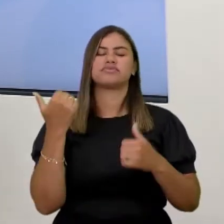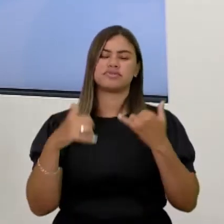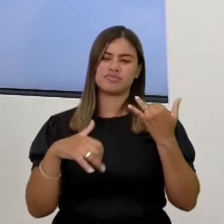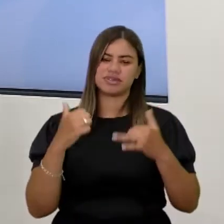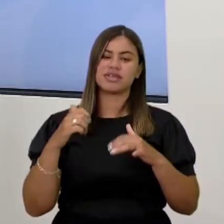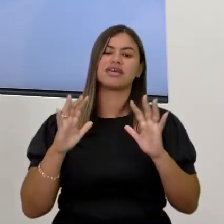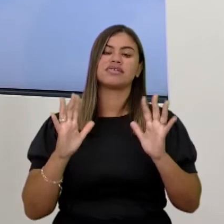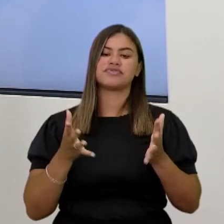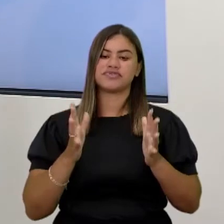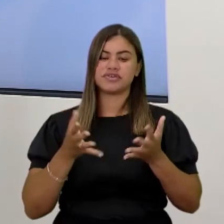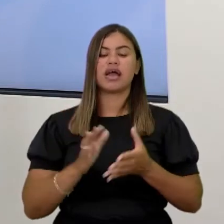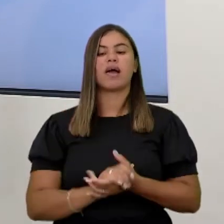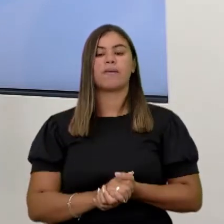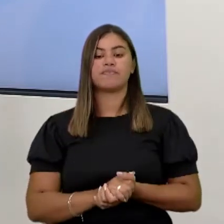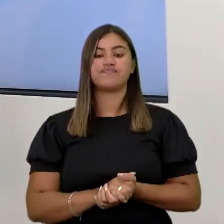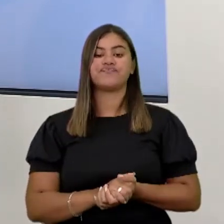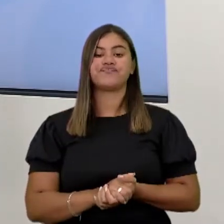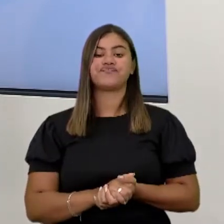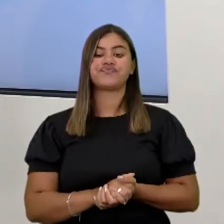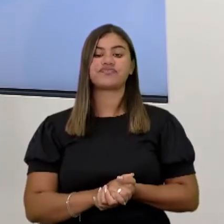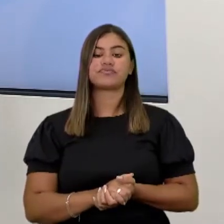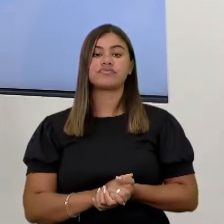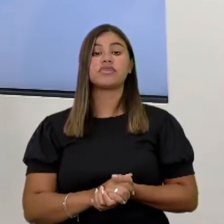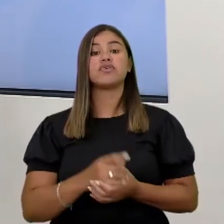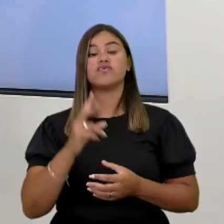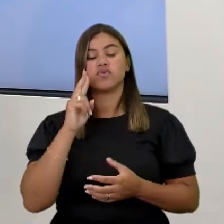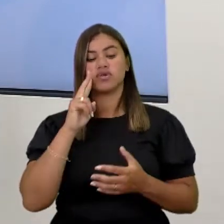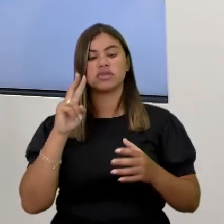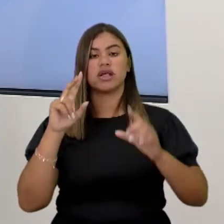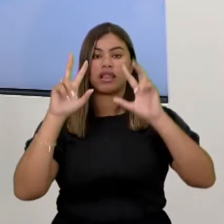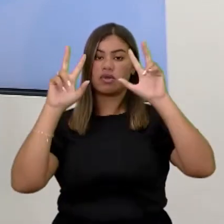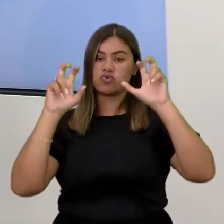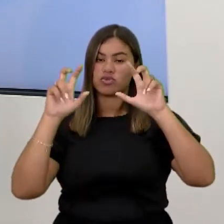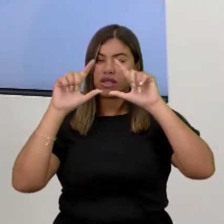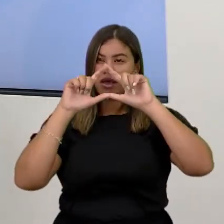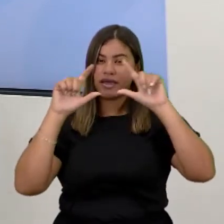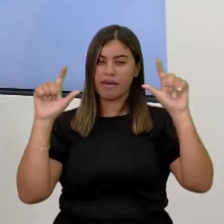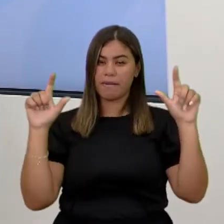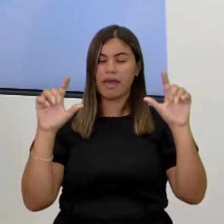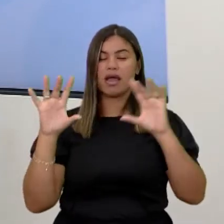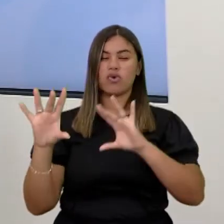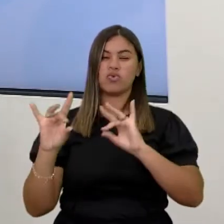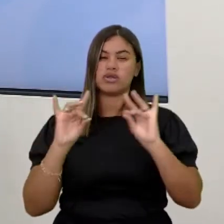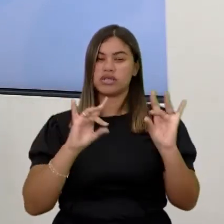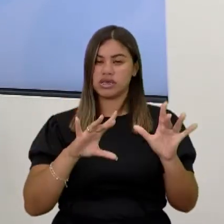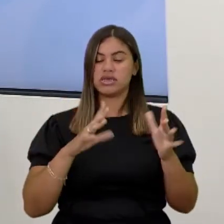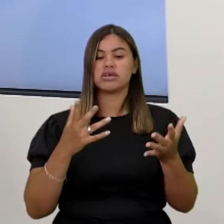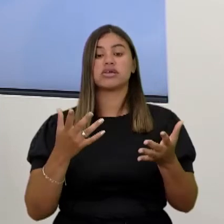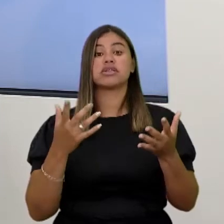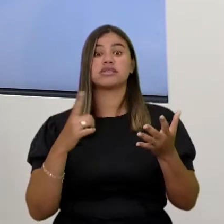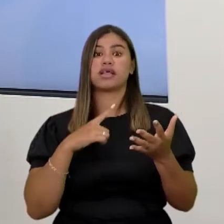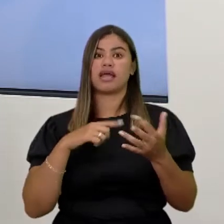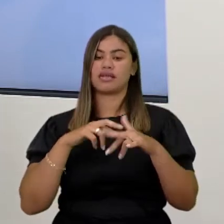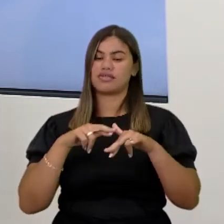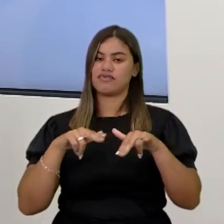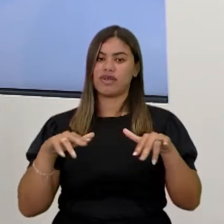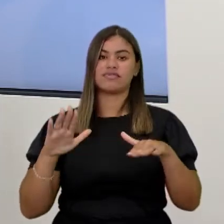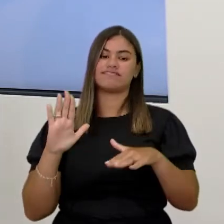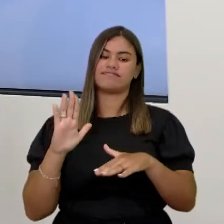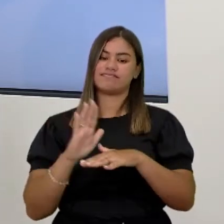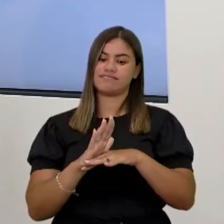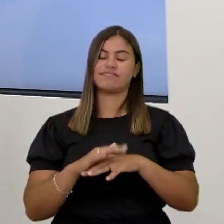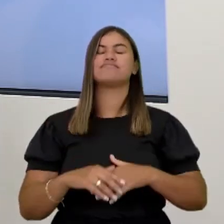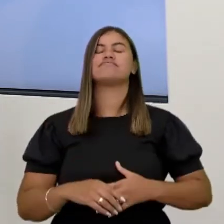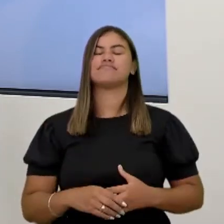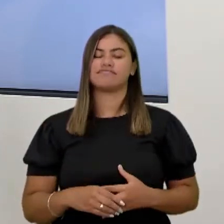Na verdade, você leia a manchete, procura ler a manchete, procura ler o lead, procura se informar. Você tem mecanismos para isso. E